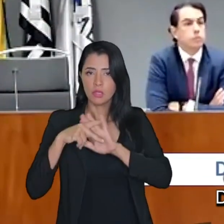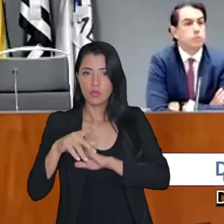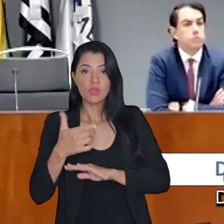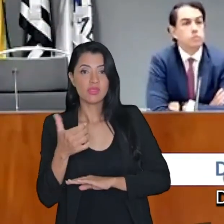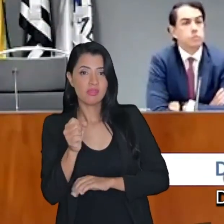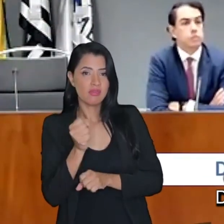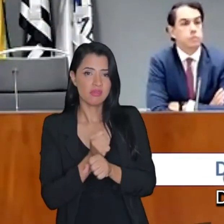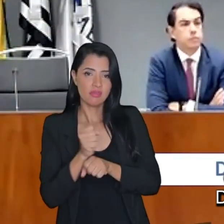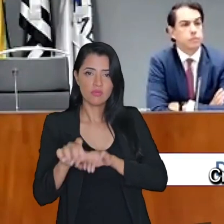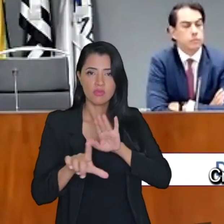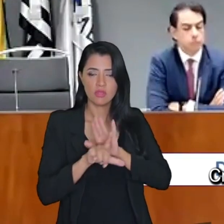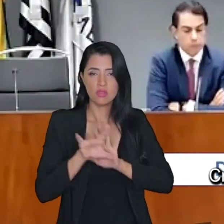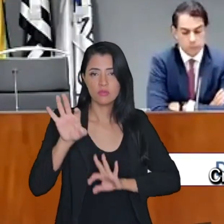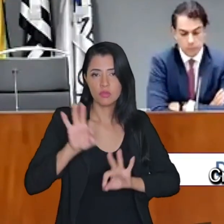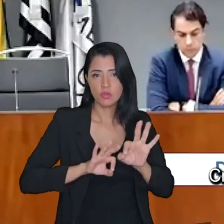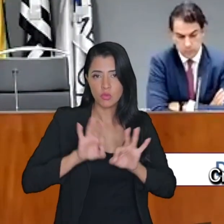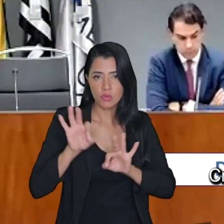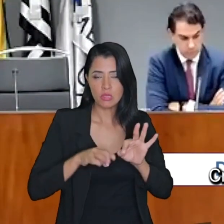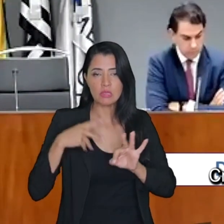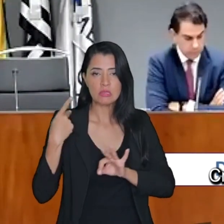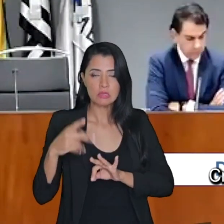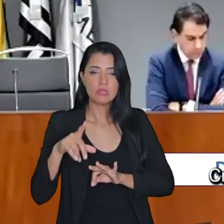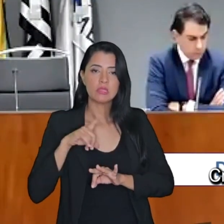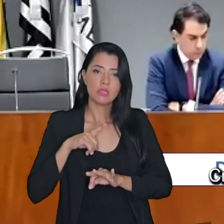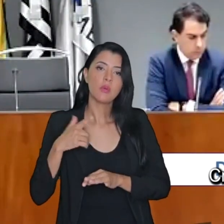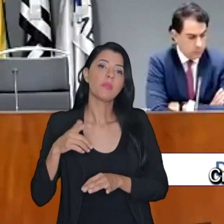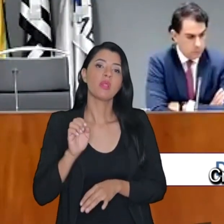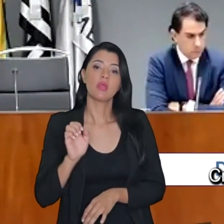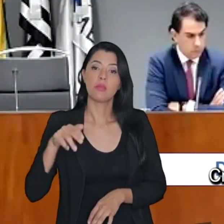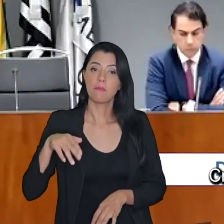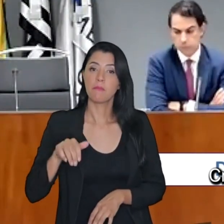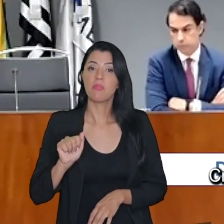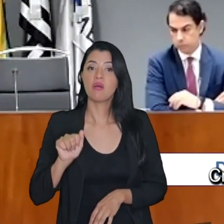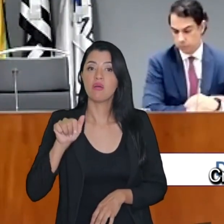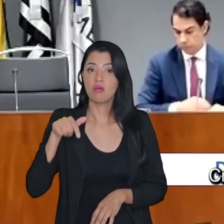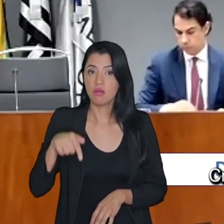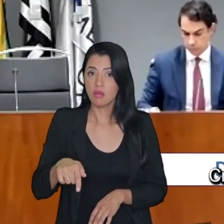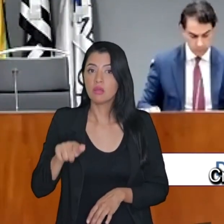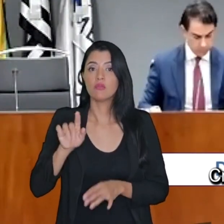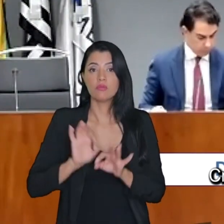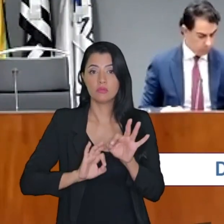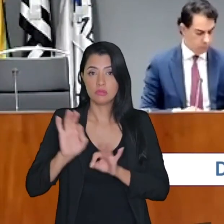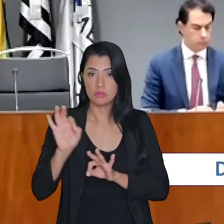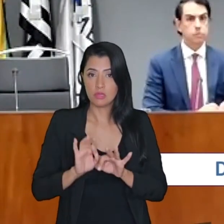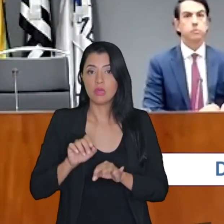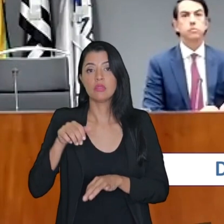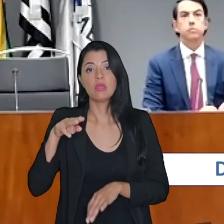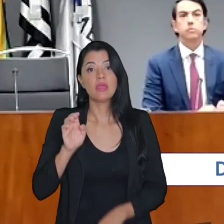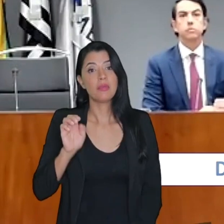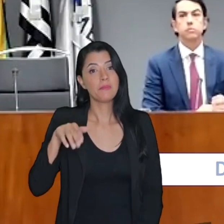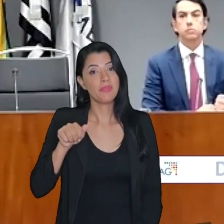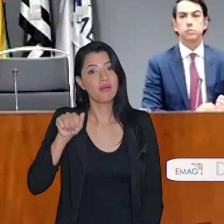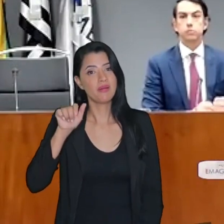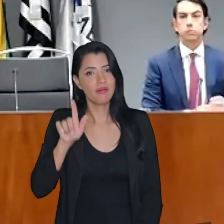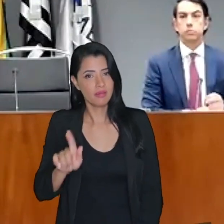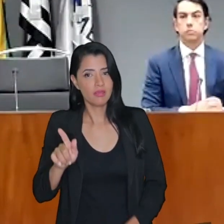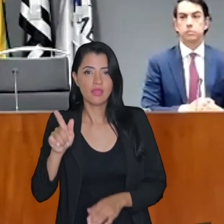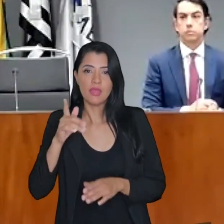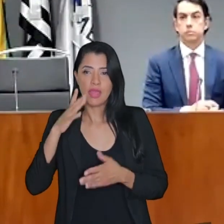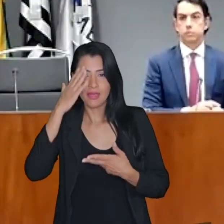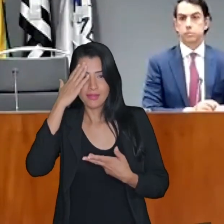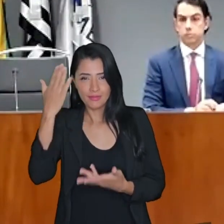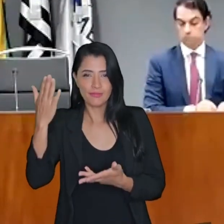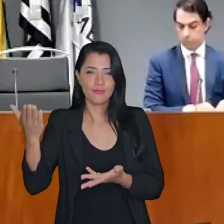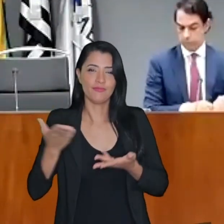10 anos da Lei das Organizações Criminosas, organizada pela EMAG. Desde já eu agradeço o convite feito pela doutora Silvia